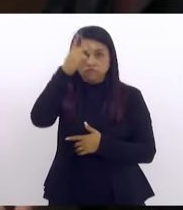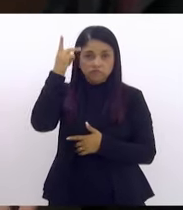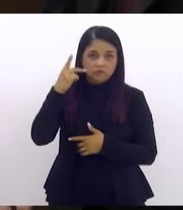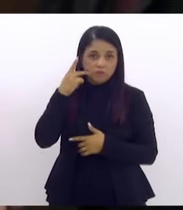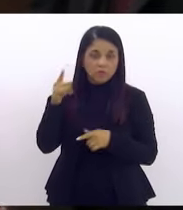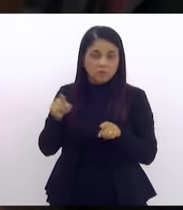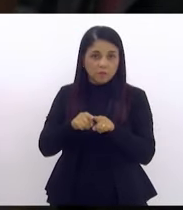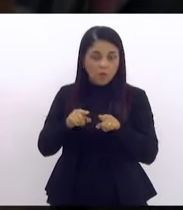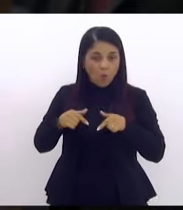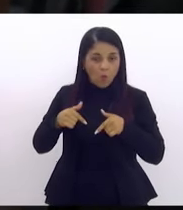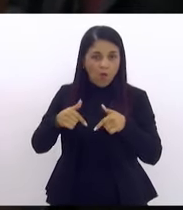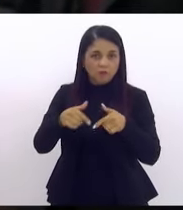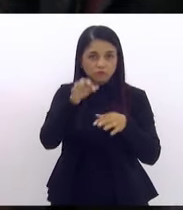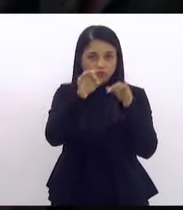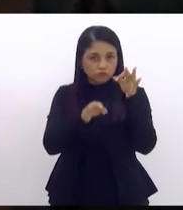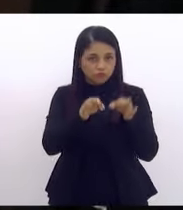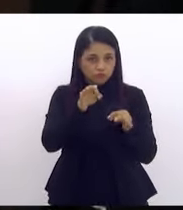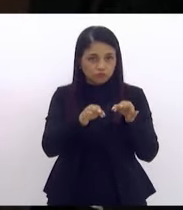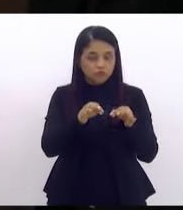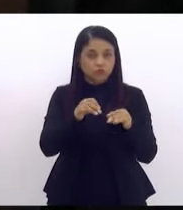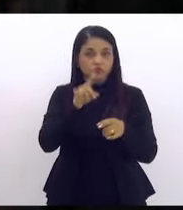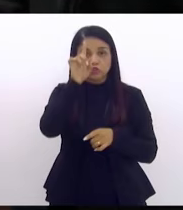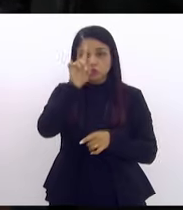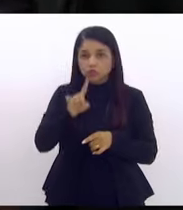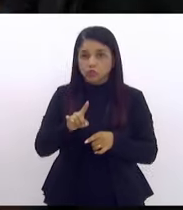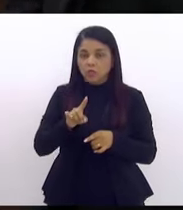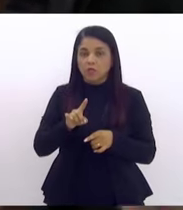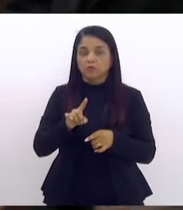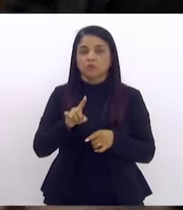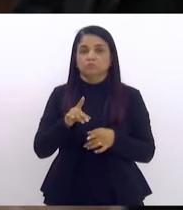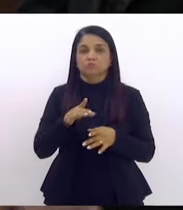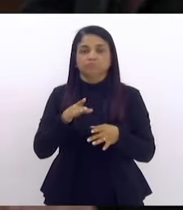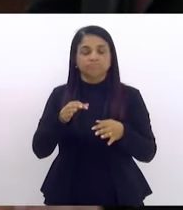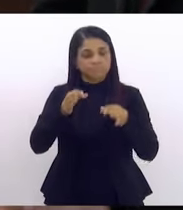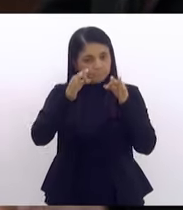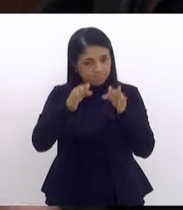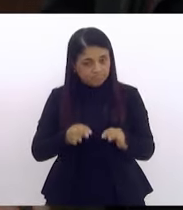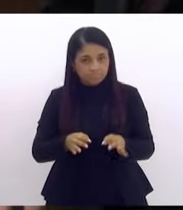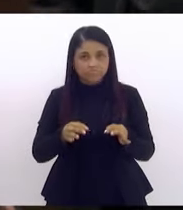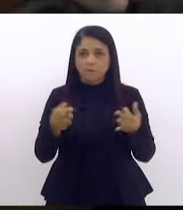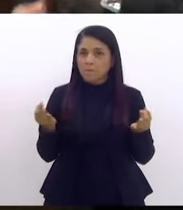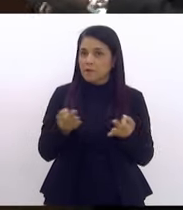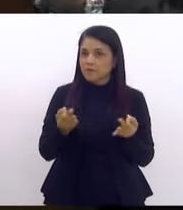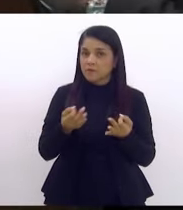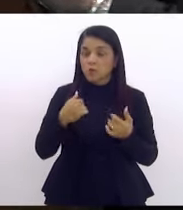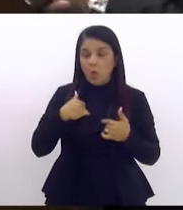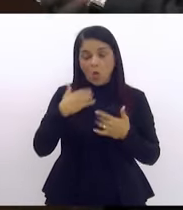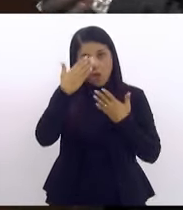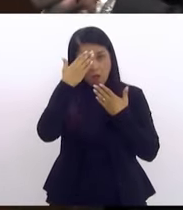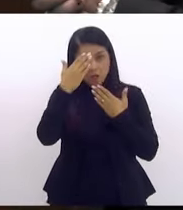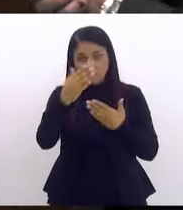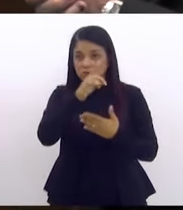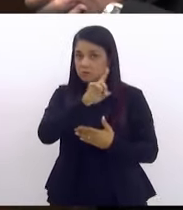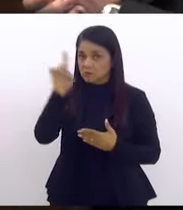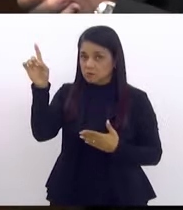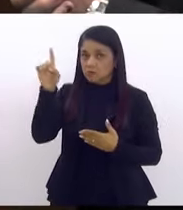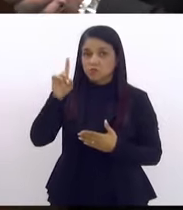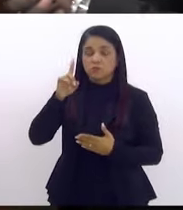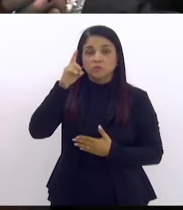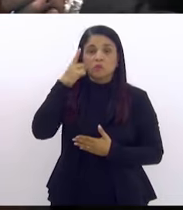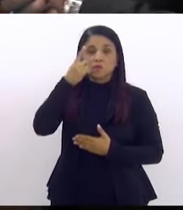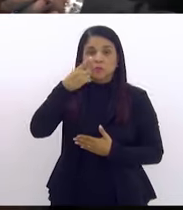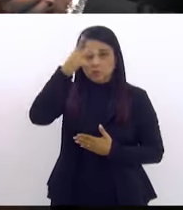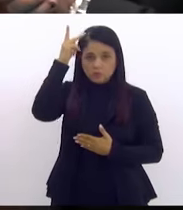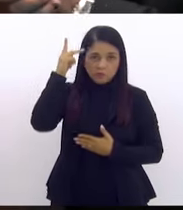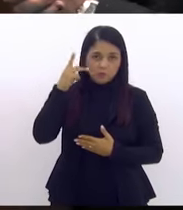jurídico... do direito adquirido, auto jurídico perfeito. E eu aqui agradeço a Deus que o deputado Luiz Paulo